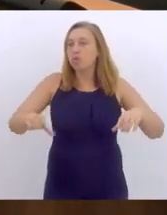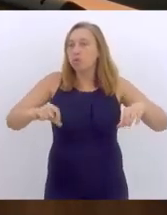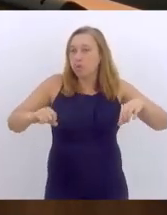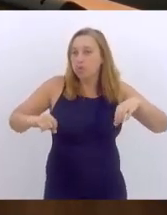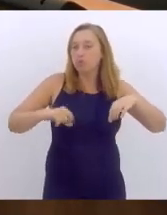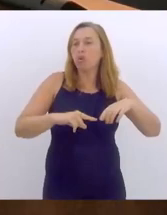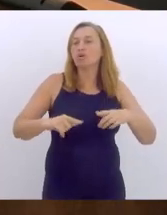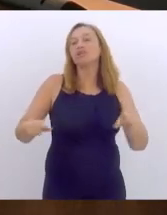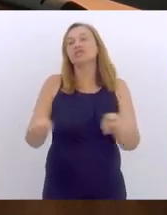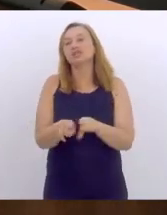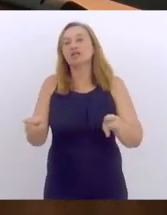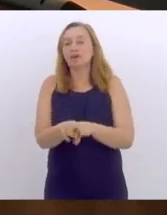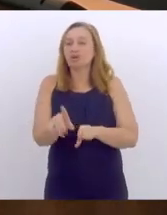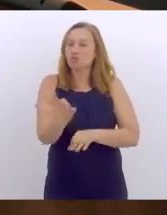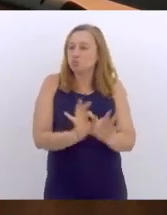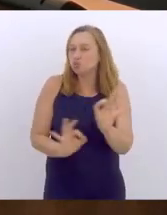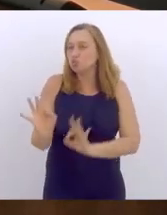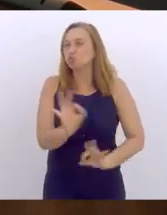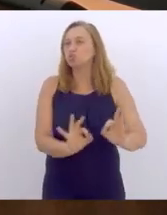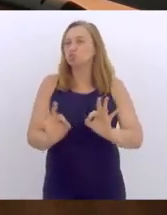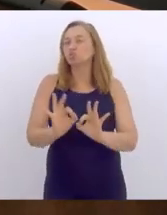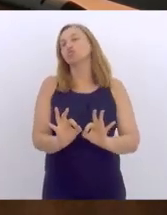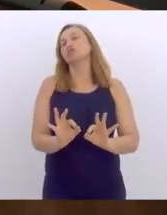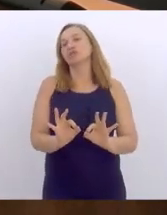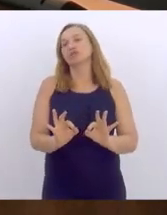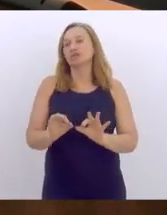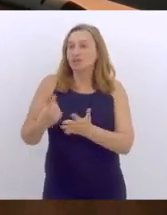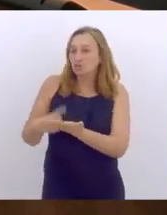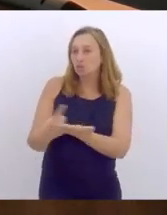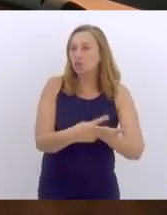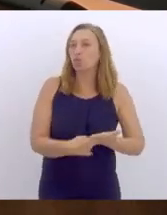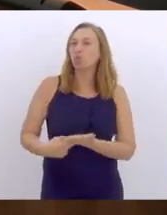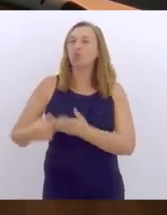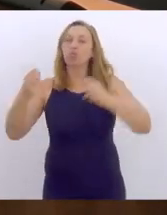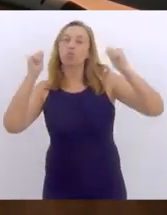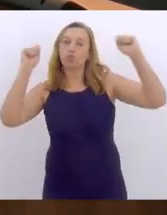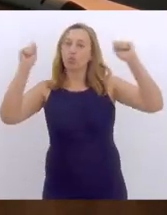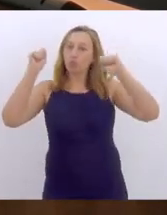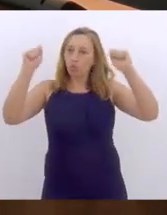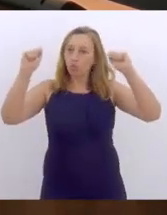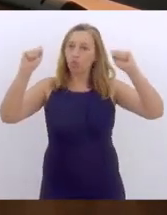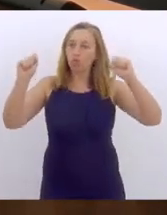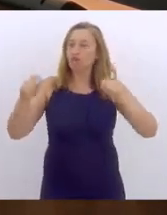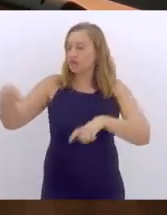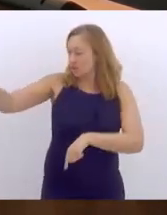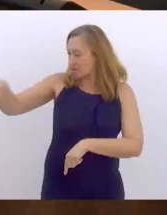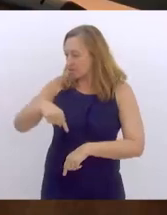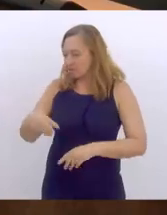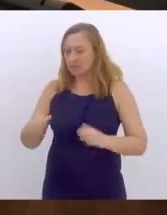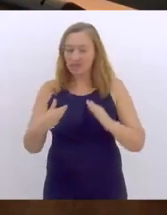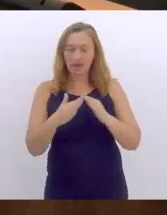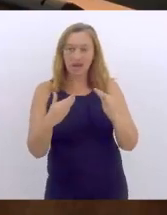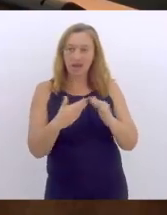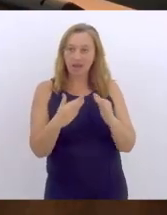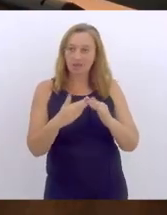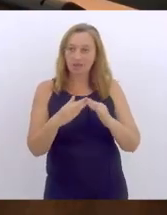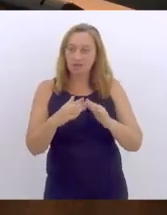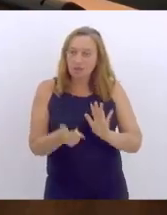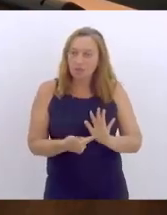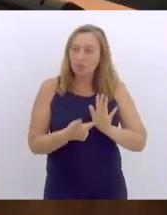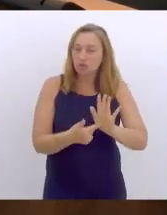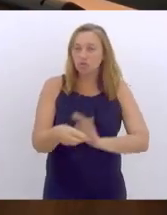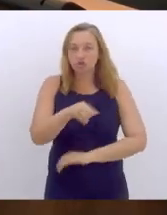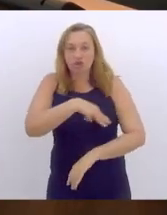também da organização das torcidas organizadas em demandarem essa casa, demandarem o Ministério